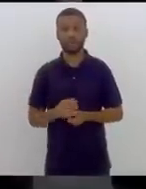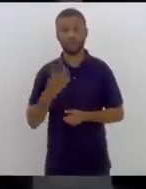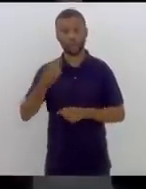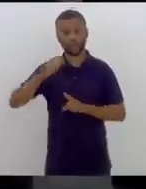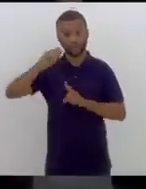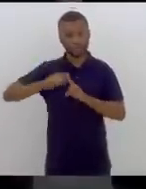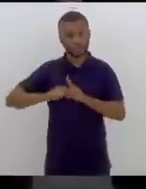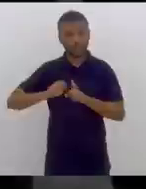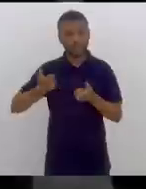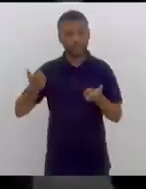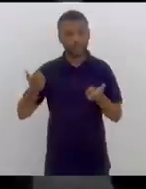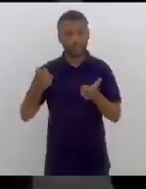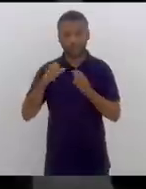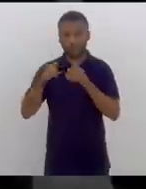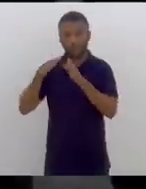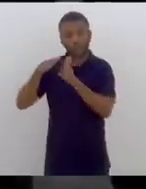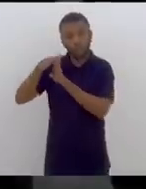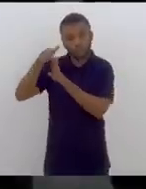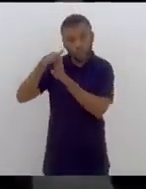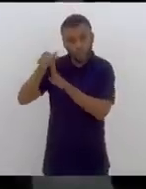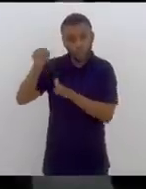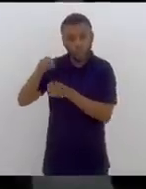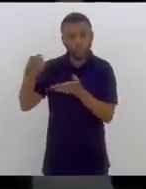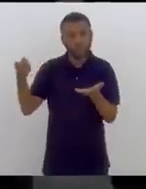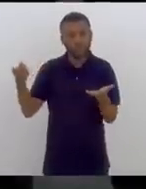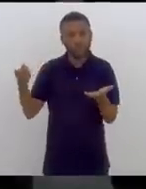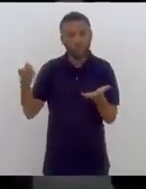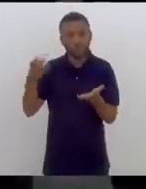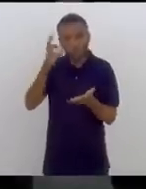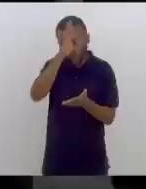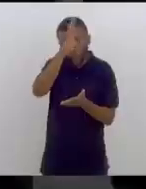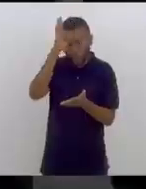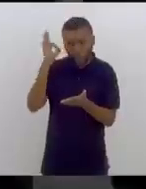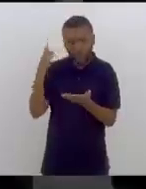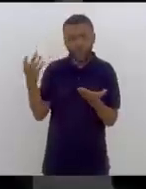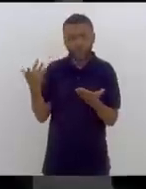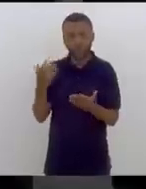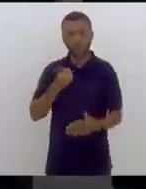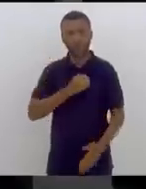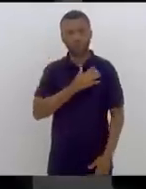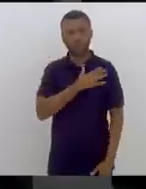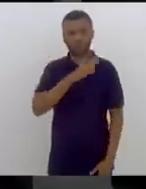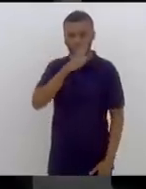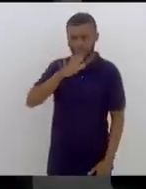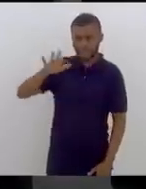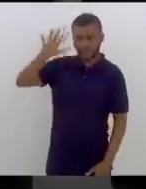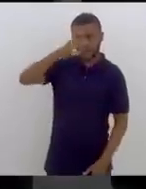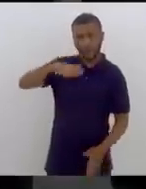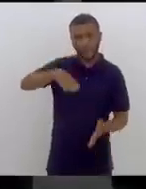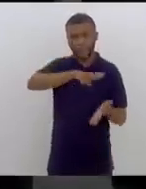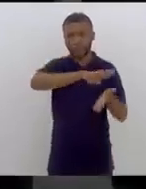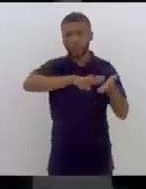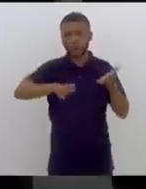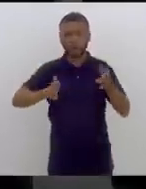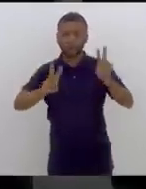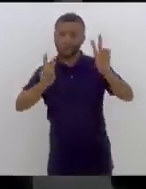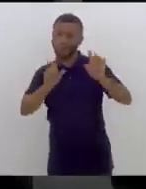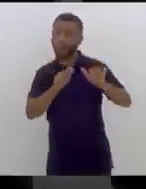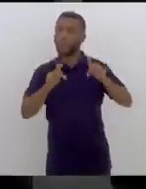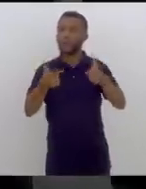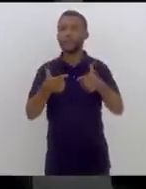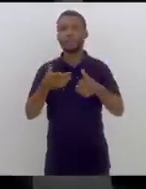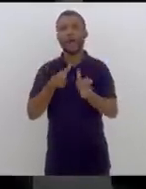meses o conselho me absorve e o comandante geral me exclui A bem da disciplina